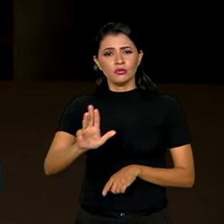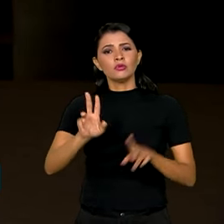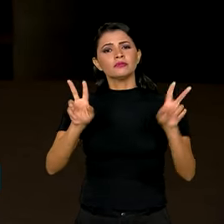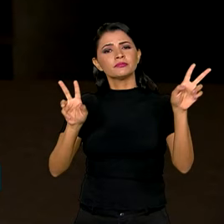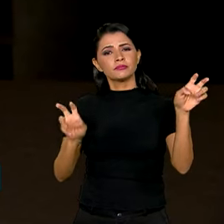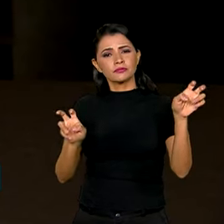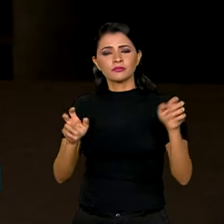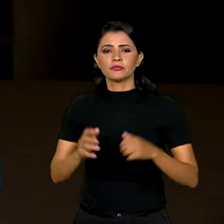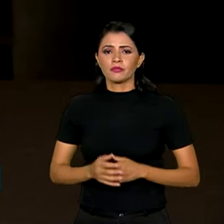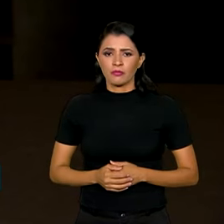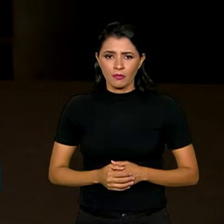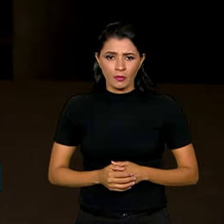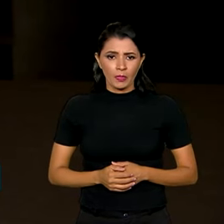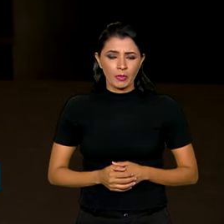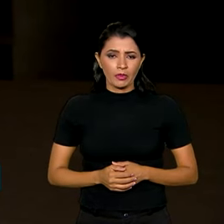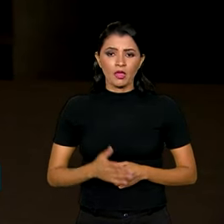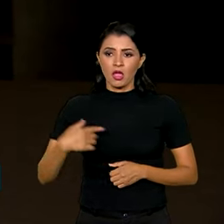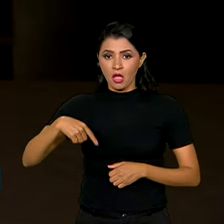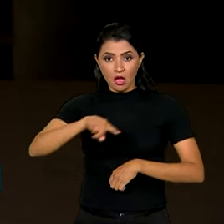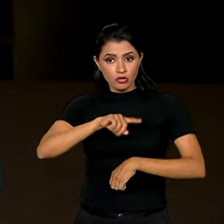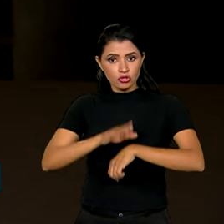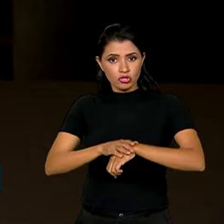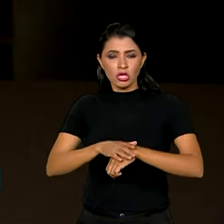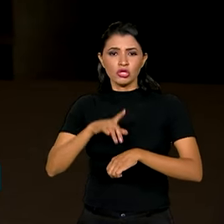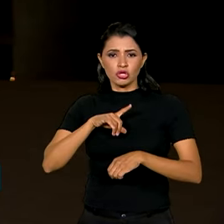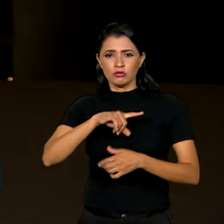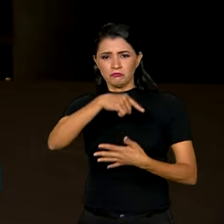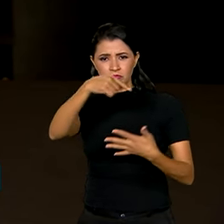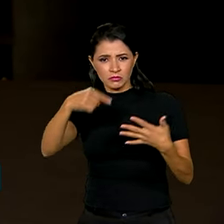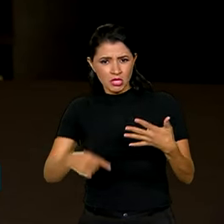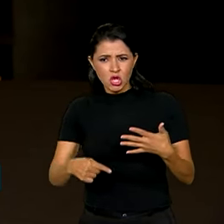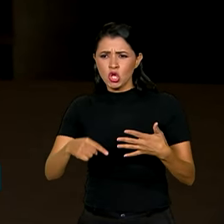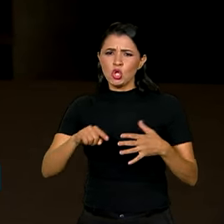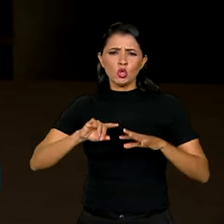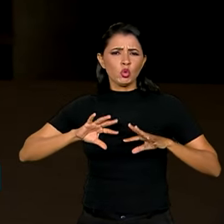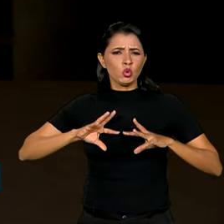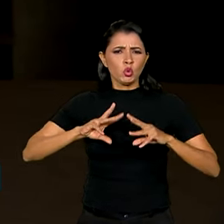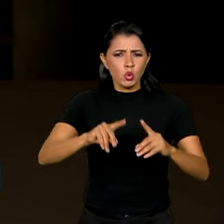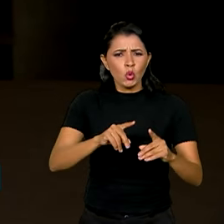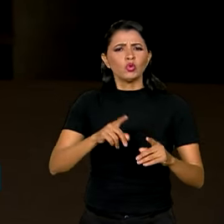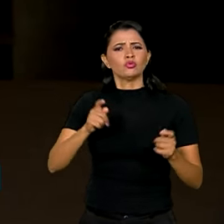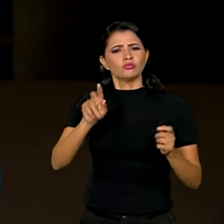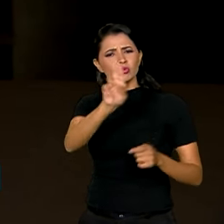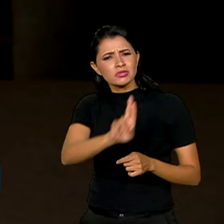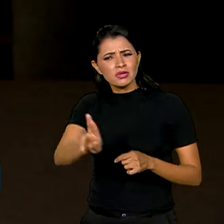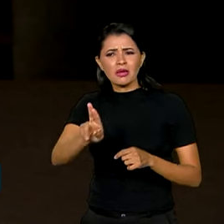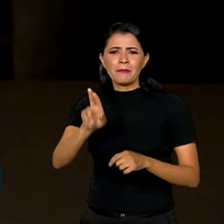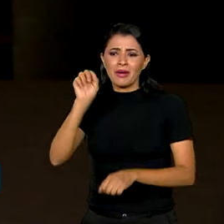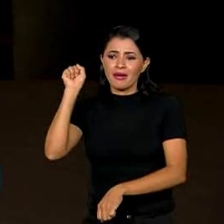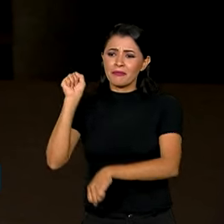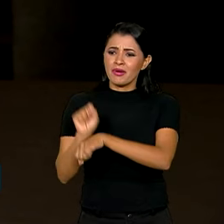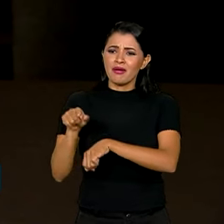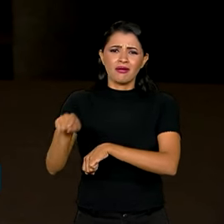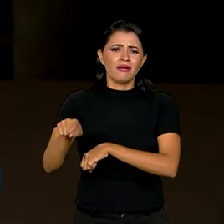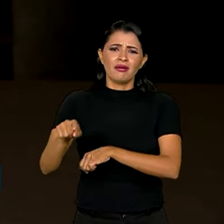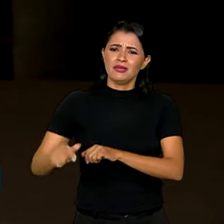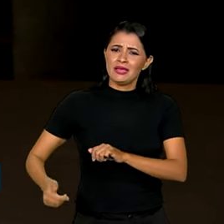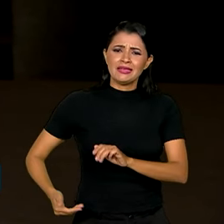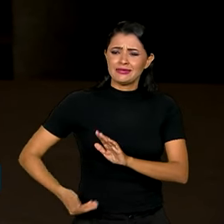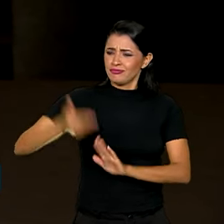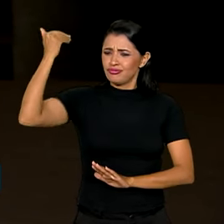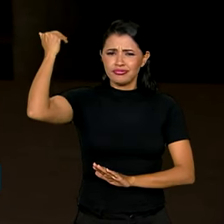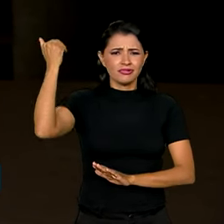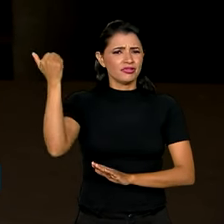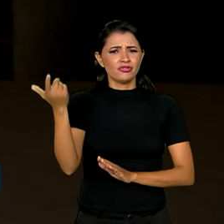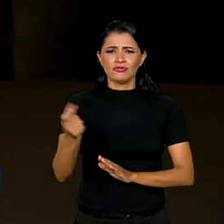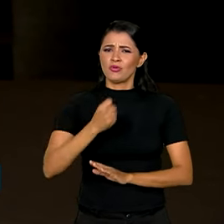aspas, lancemos mão de todos os recursos para pôr fim à mais grave violação dos direitos